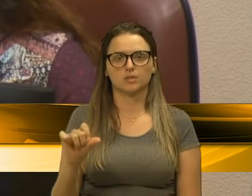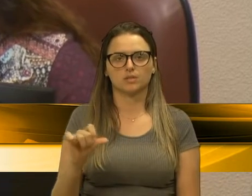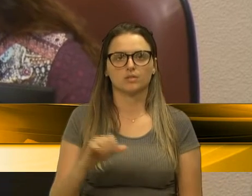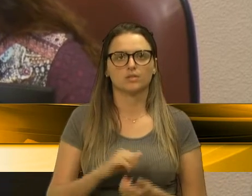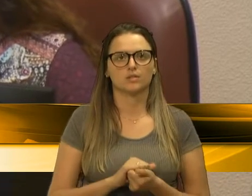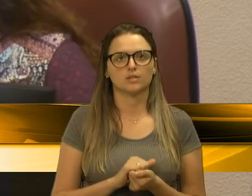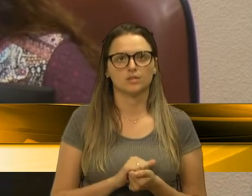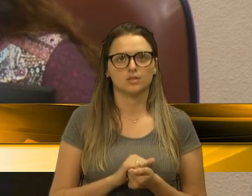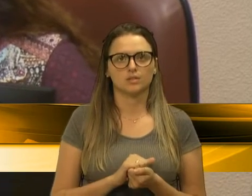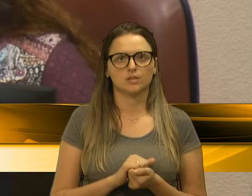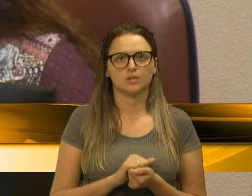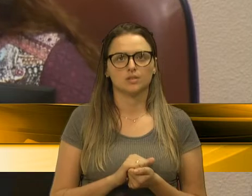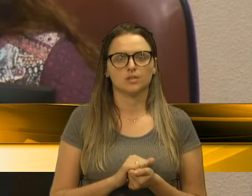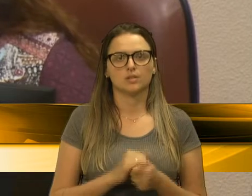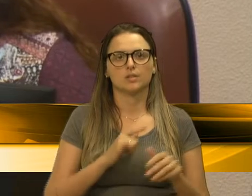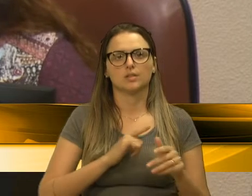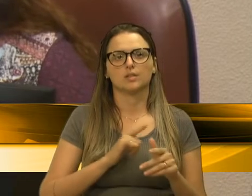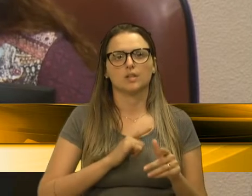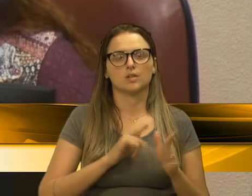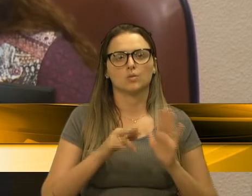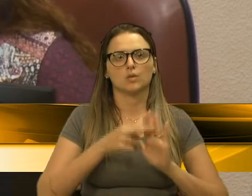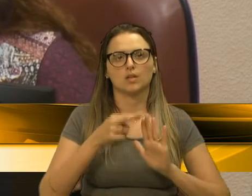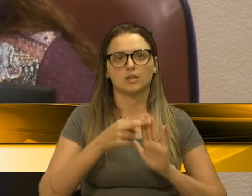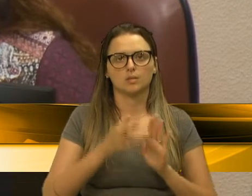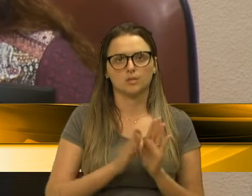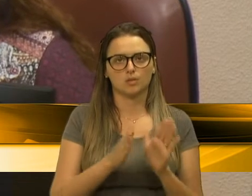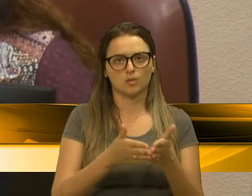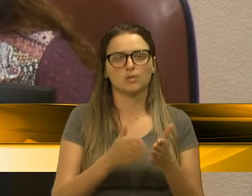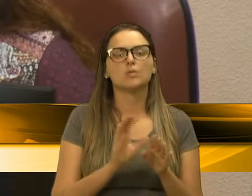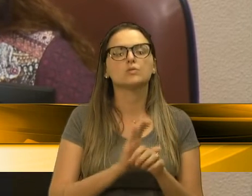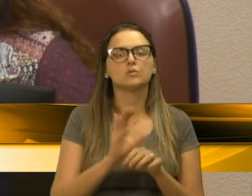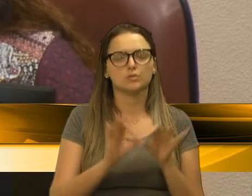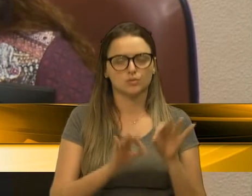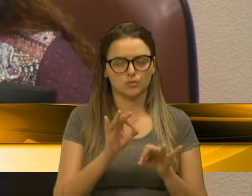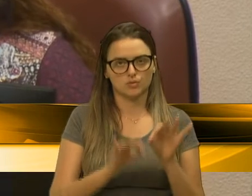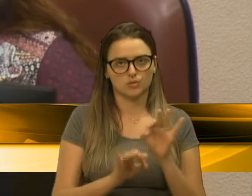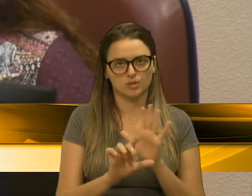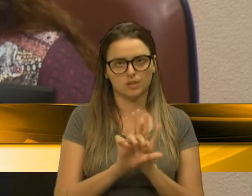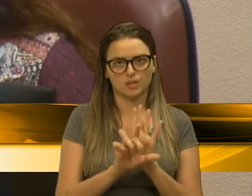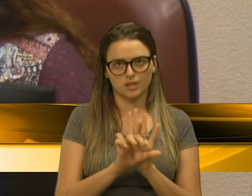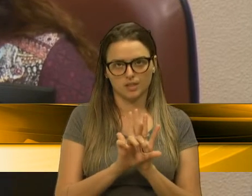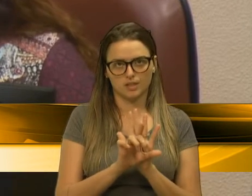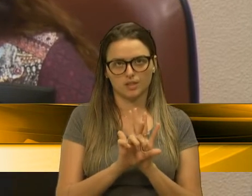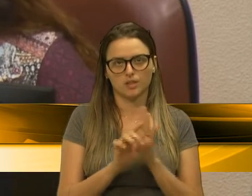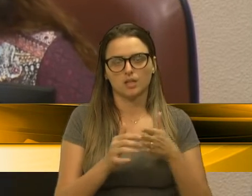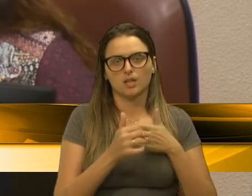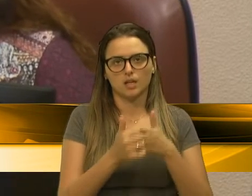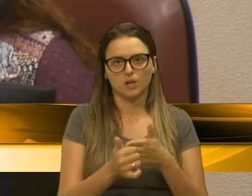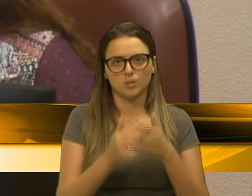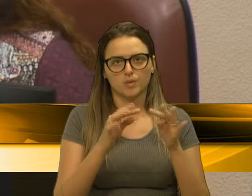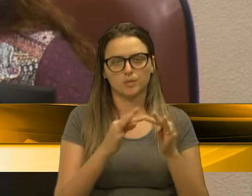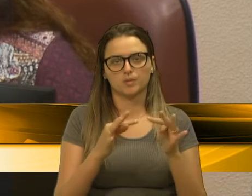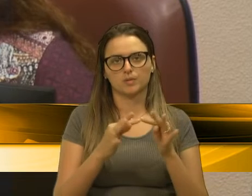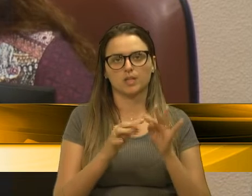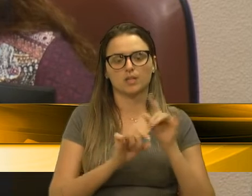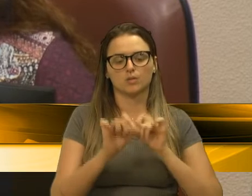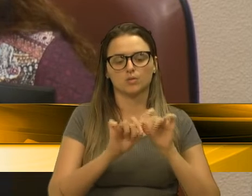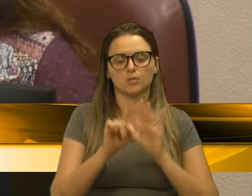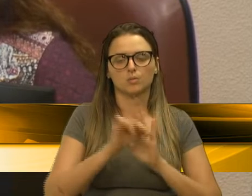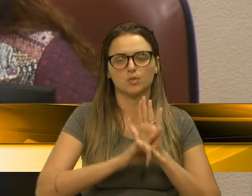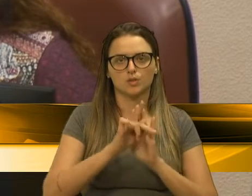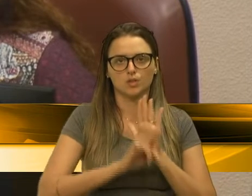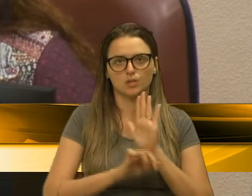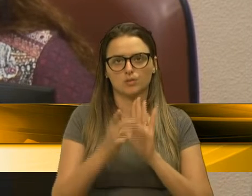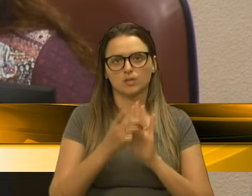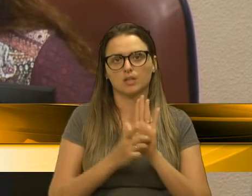59444/2019, atendendo a requerimento da Comissão de Constituição, Justiça e Legislação, orientação técnica sobre o projeto de